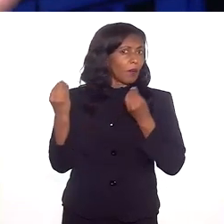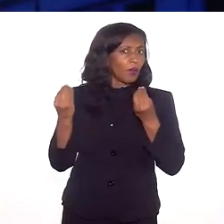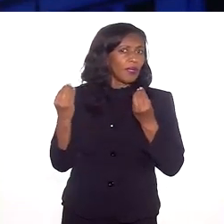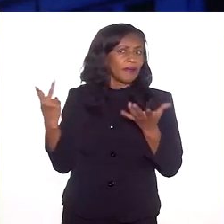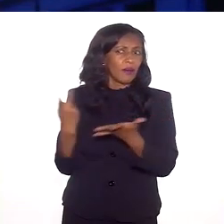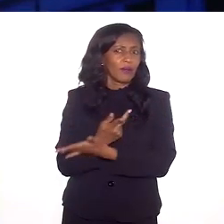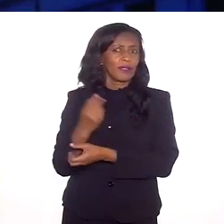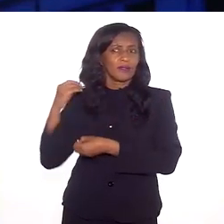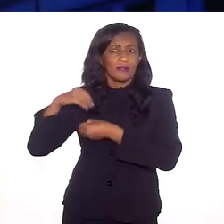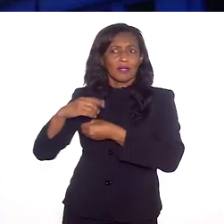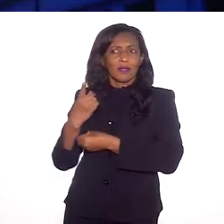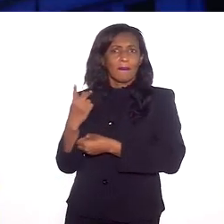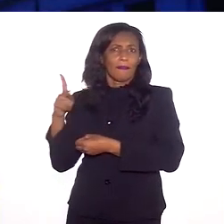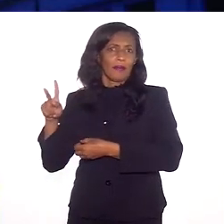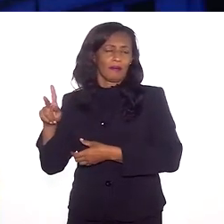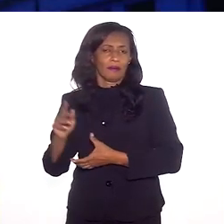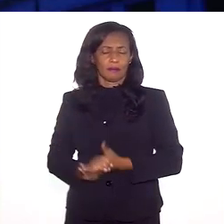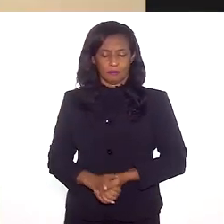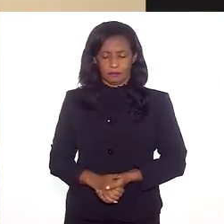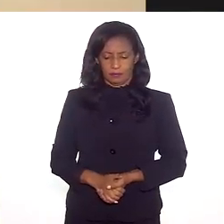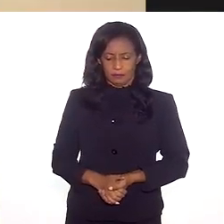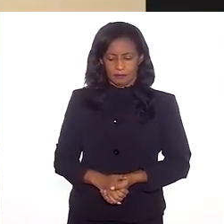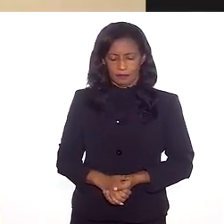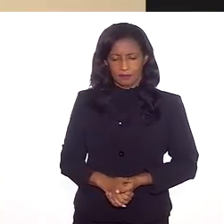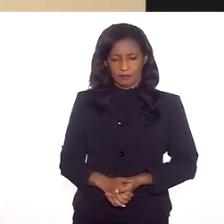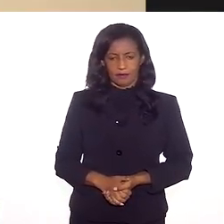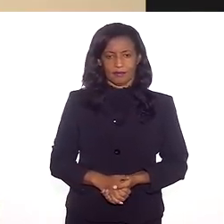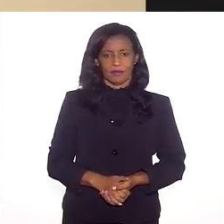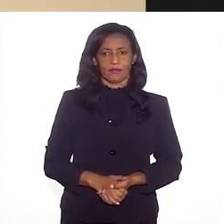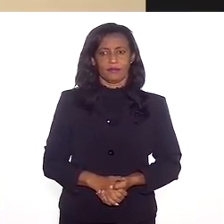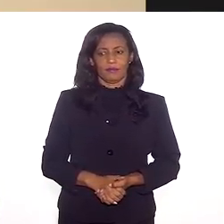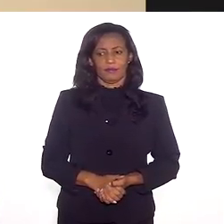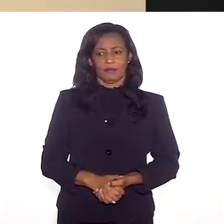está rolando aí no Departamento de Cultura? Nós